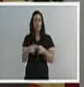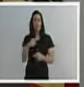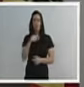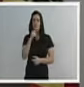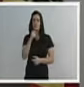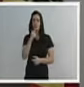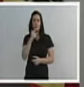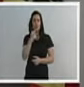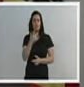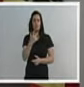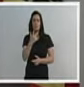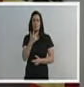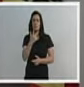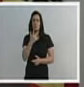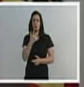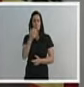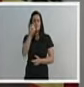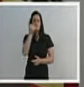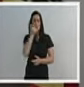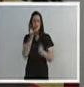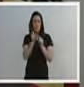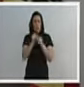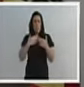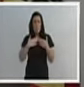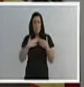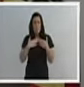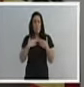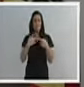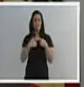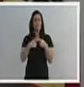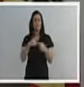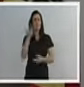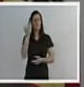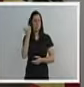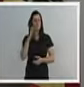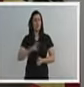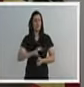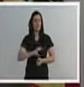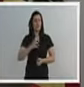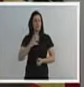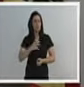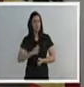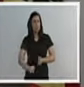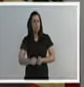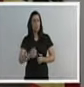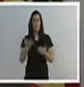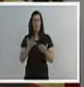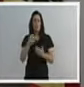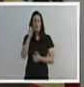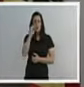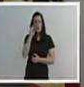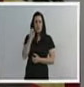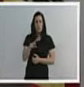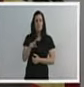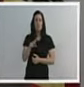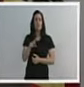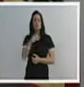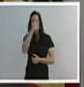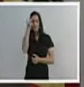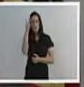me absolver, eu não consigo me perdoar, porque eu abortei. E hoje eu olho para um parente